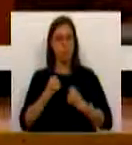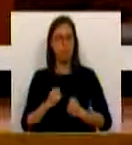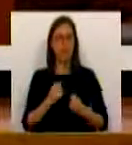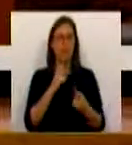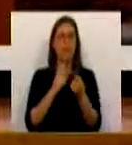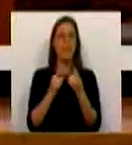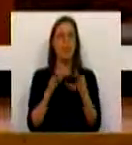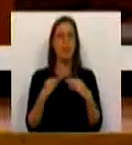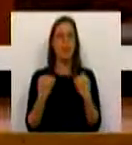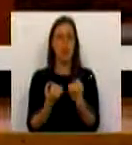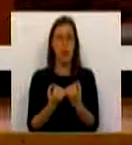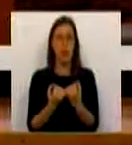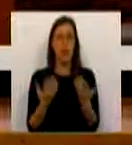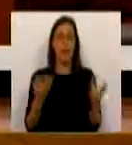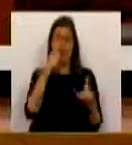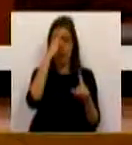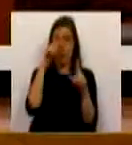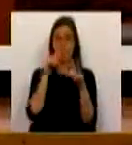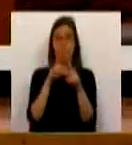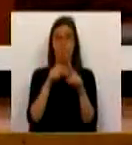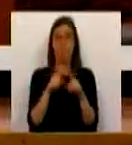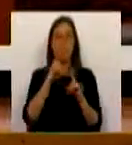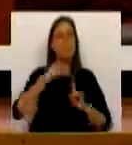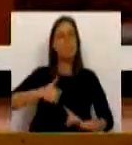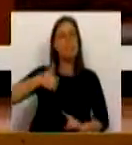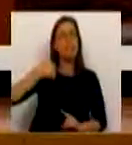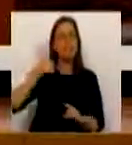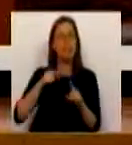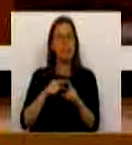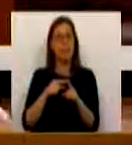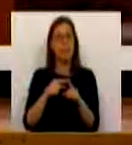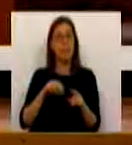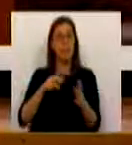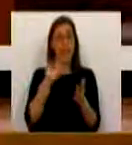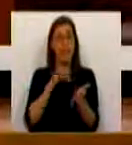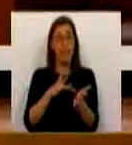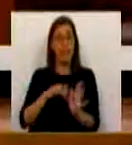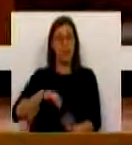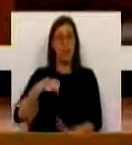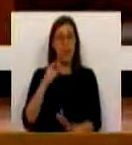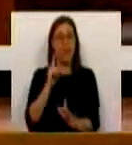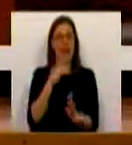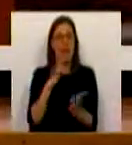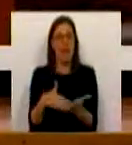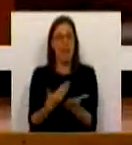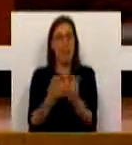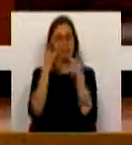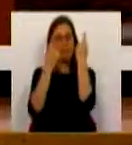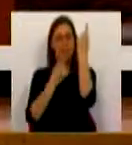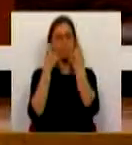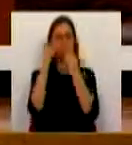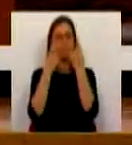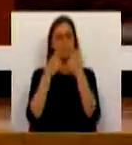de diálogo social. O objetivo primordial deste Livro Verde é contribuir para uma